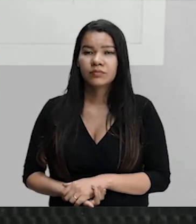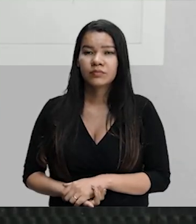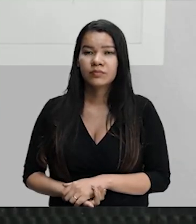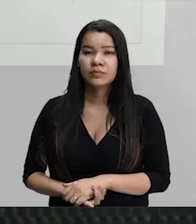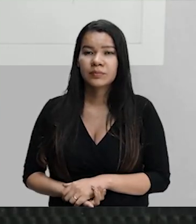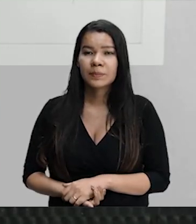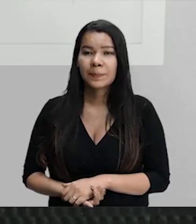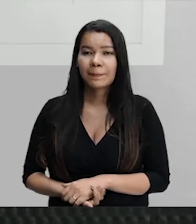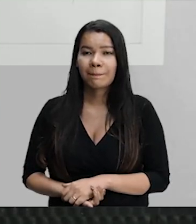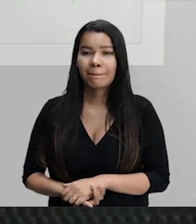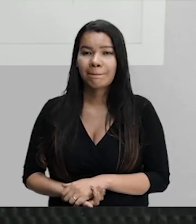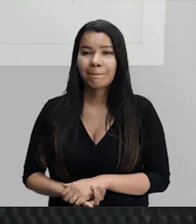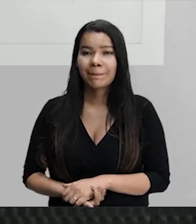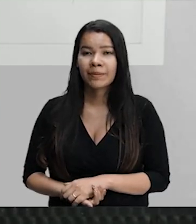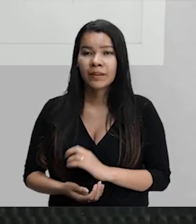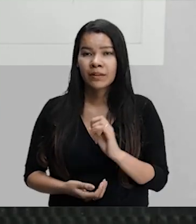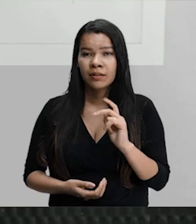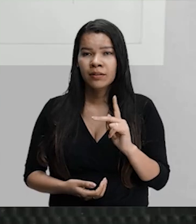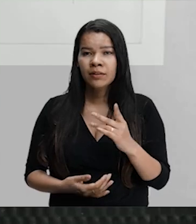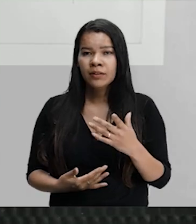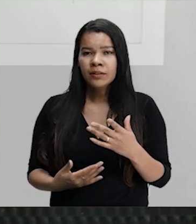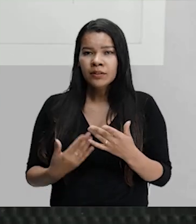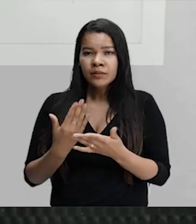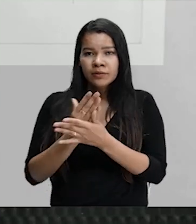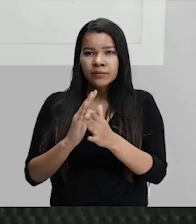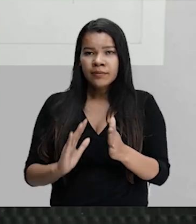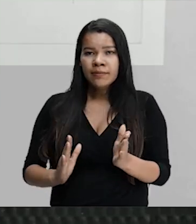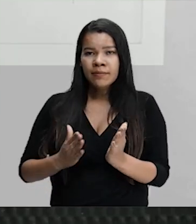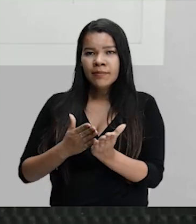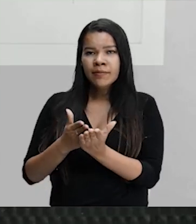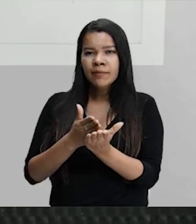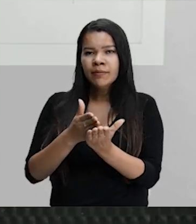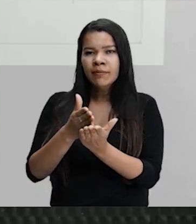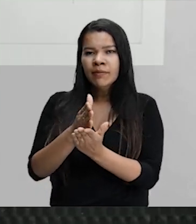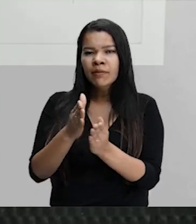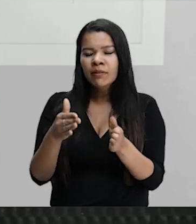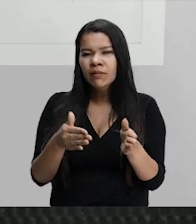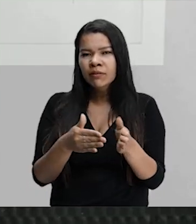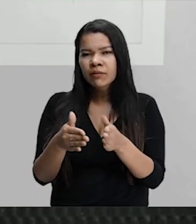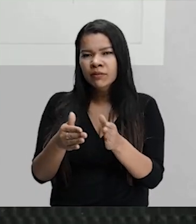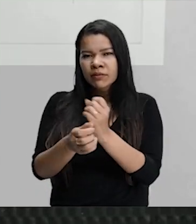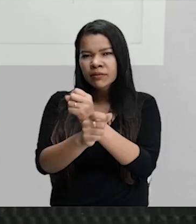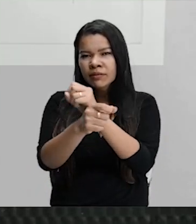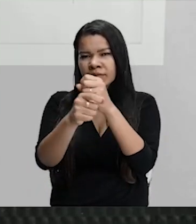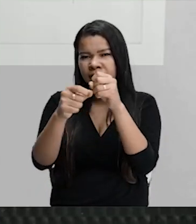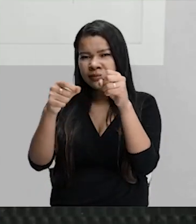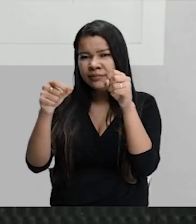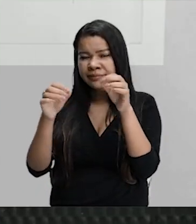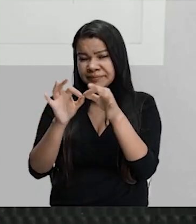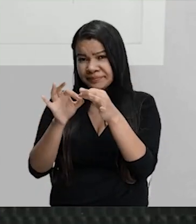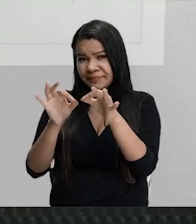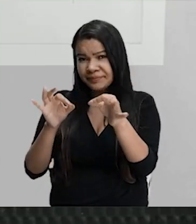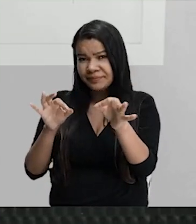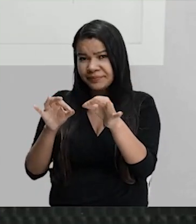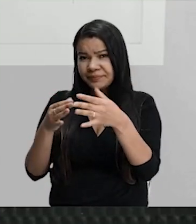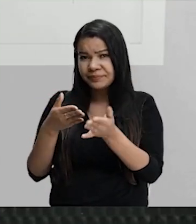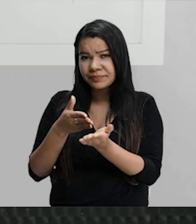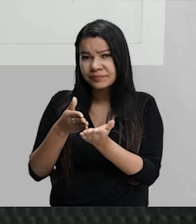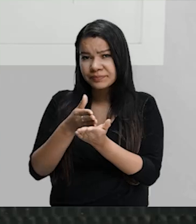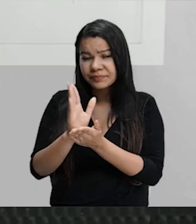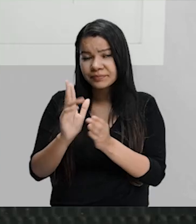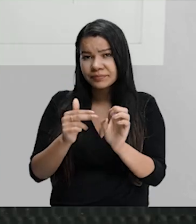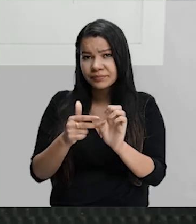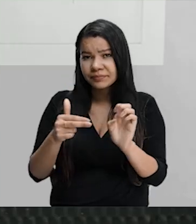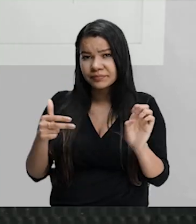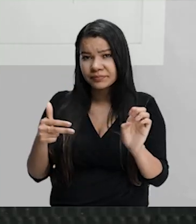alfa. Tá, ok? Então ele acaba percorrendo caminhos maiores, ele acaba passando por elementos, não